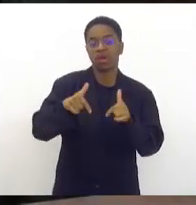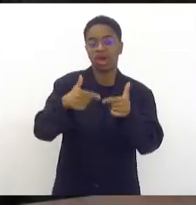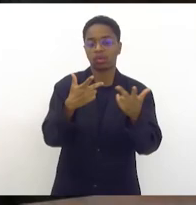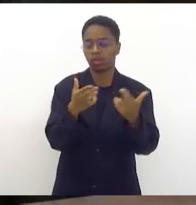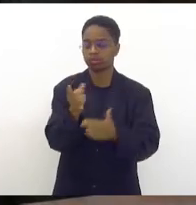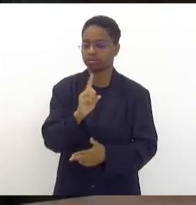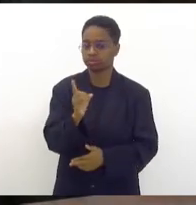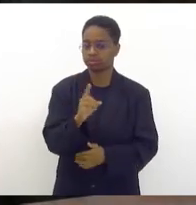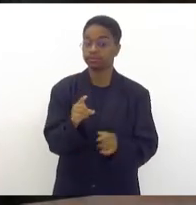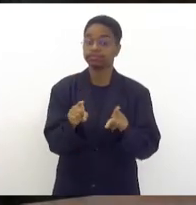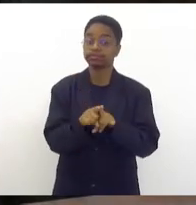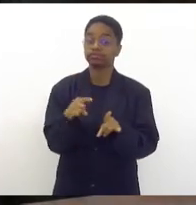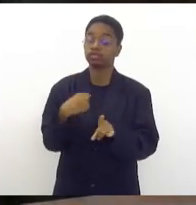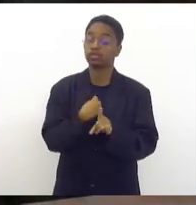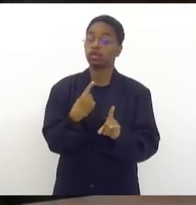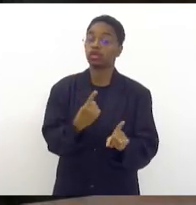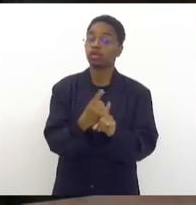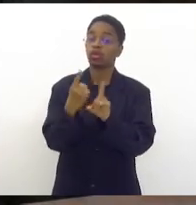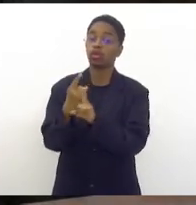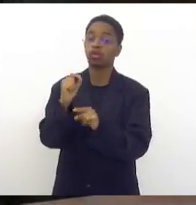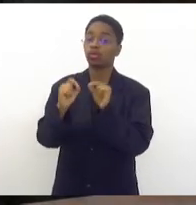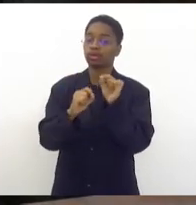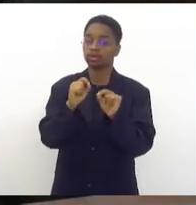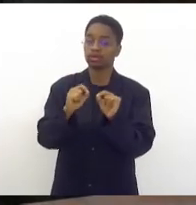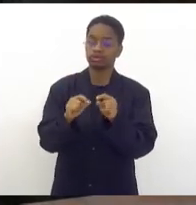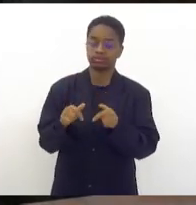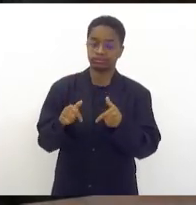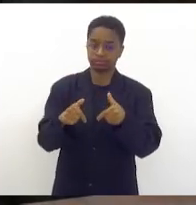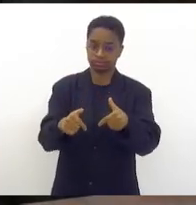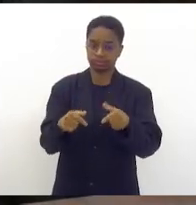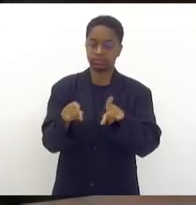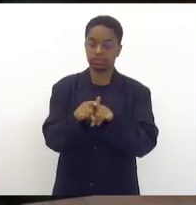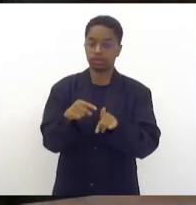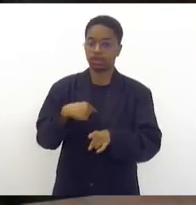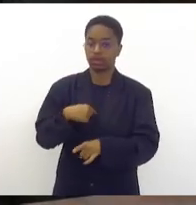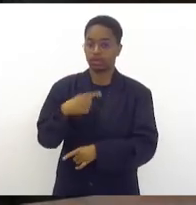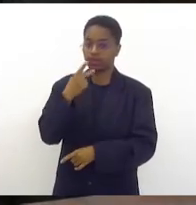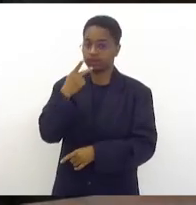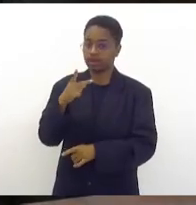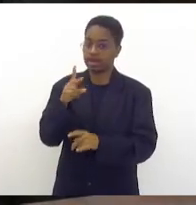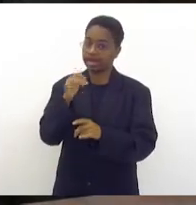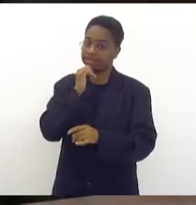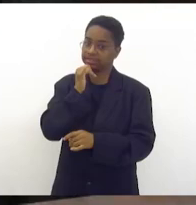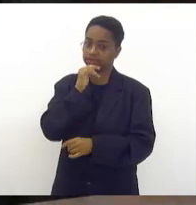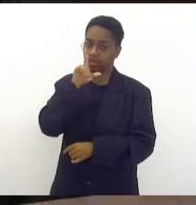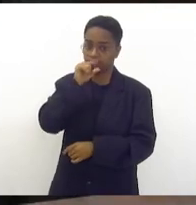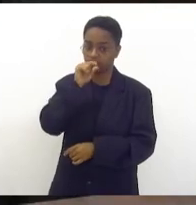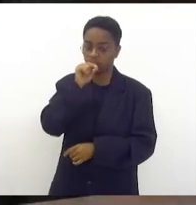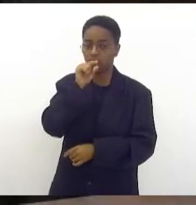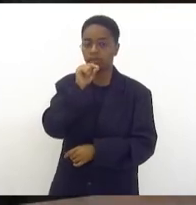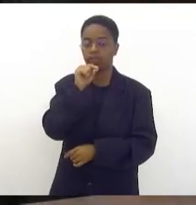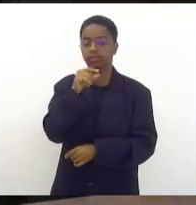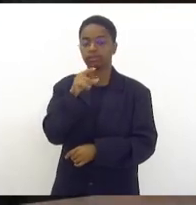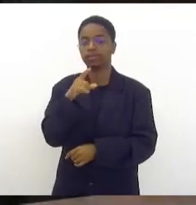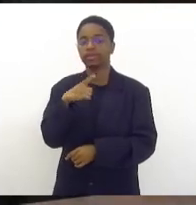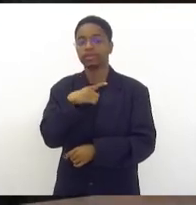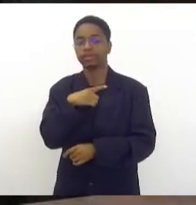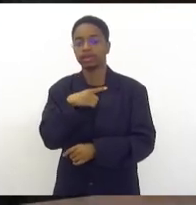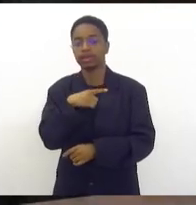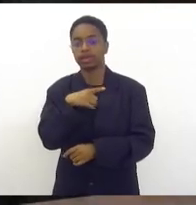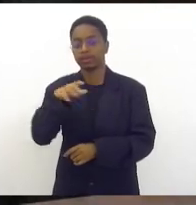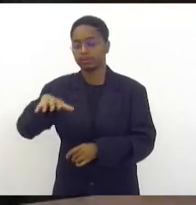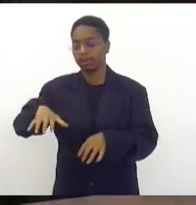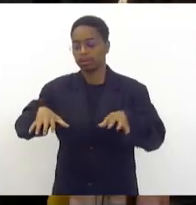Lins, o que nós encontramos nas últimas operações, e eu vou usar a Dini Lopes como exemplo, eles botam os agentes em área